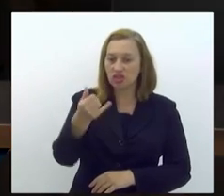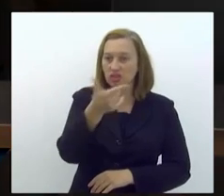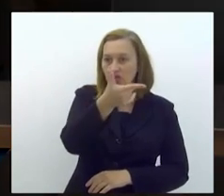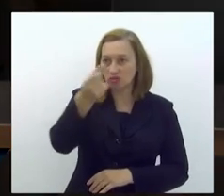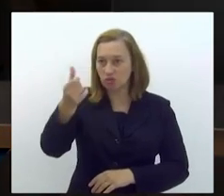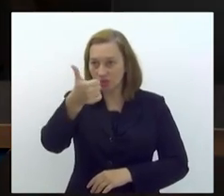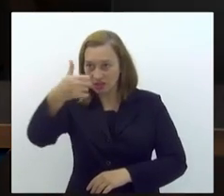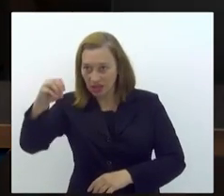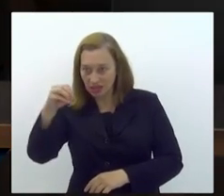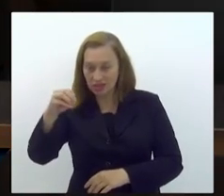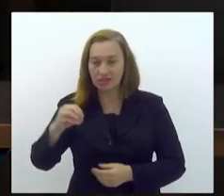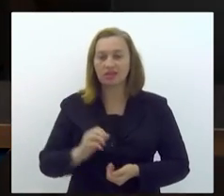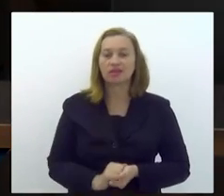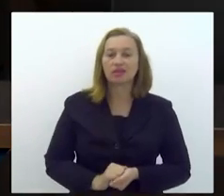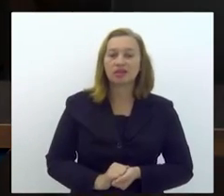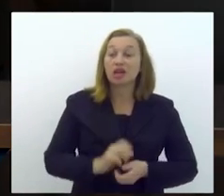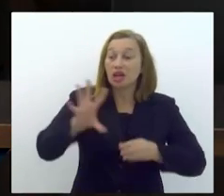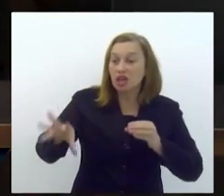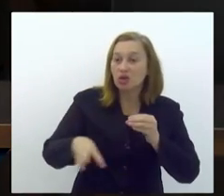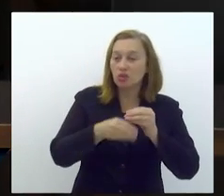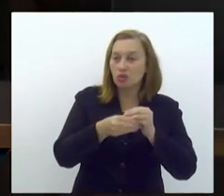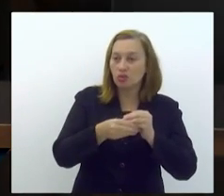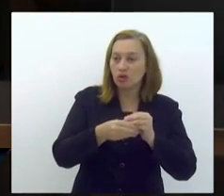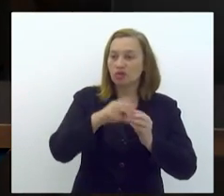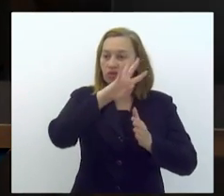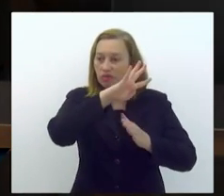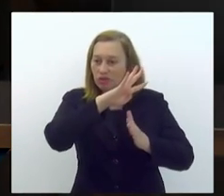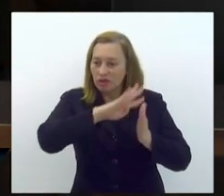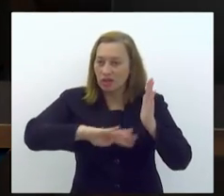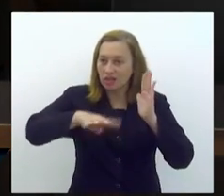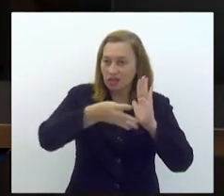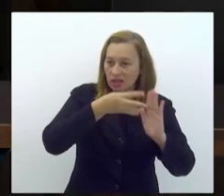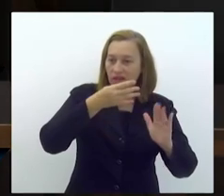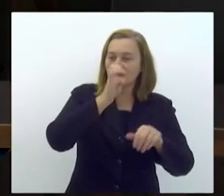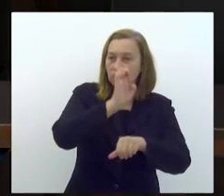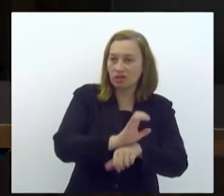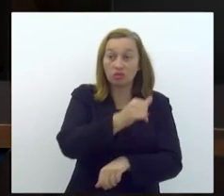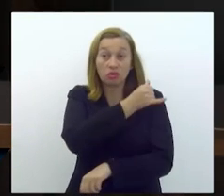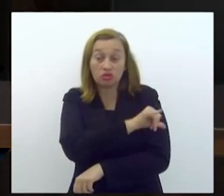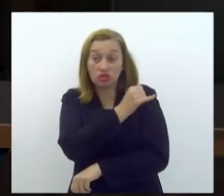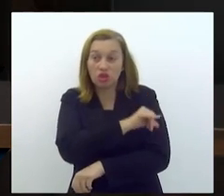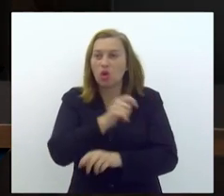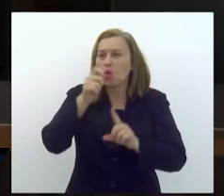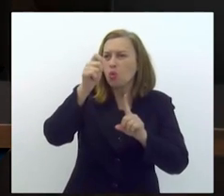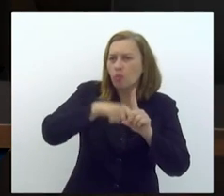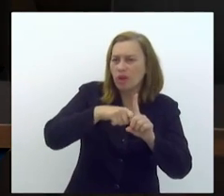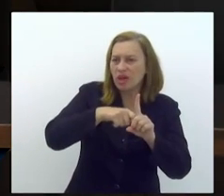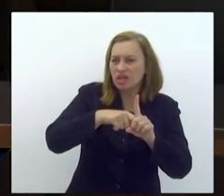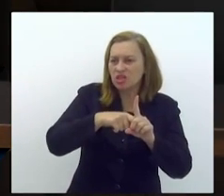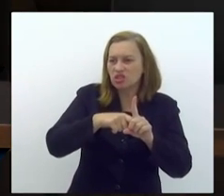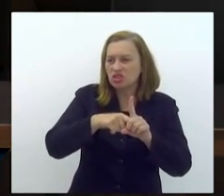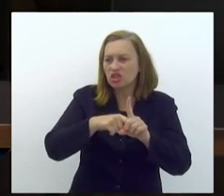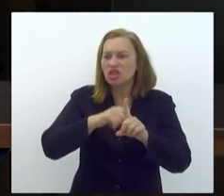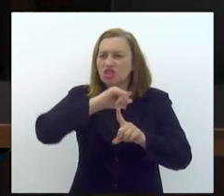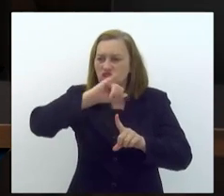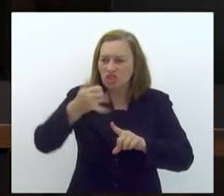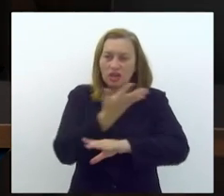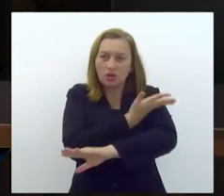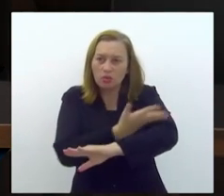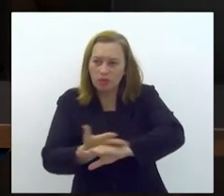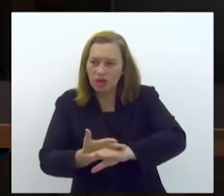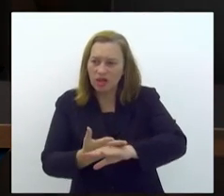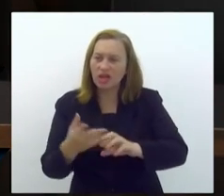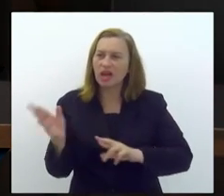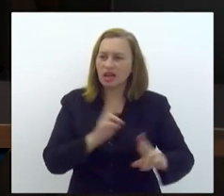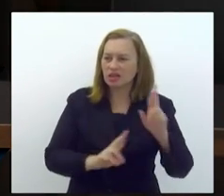janeiro 2010 para incluir no calendário Oficial do Estado do Rio de Janeiro o mês Janeiro Branco dedicado à realização